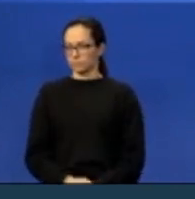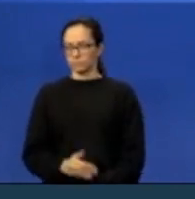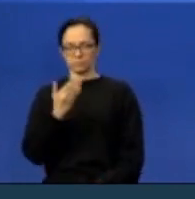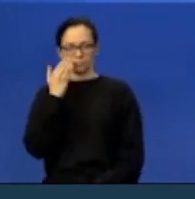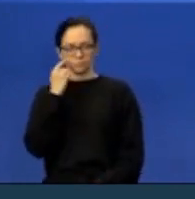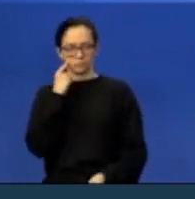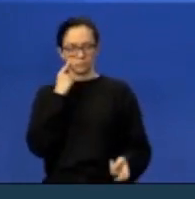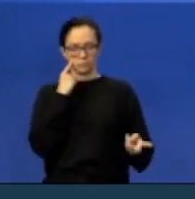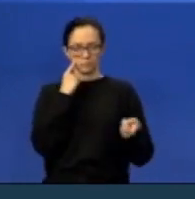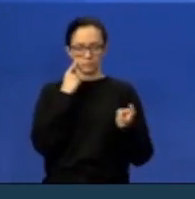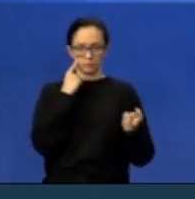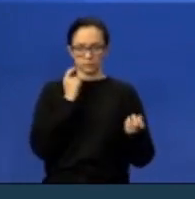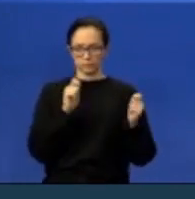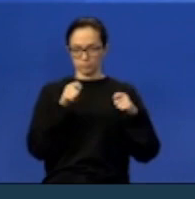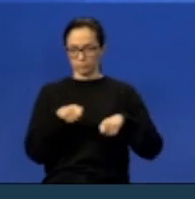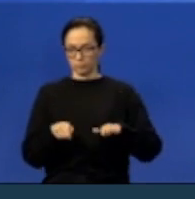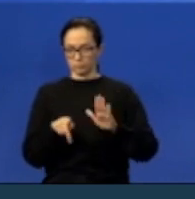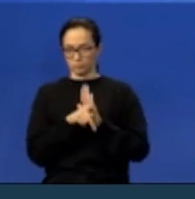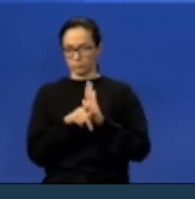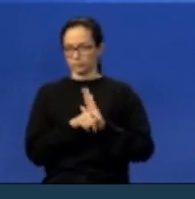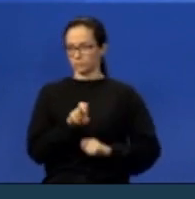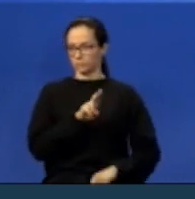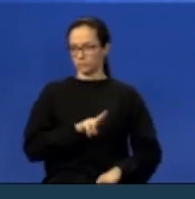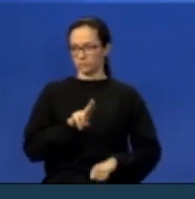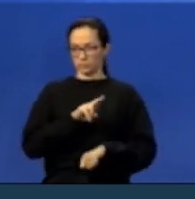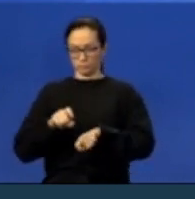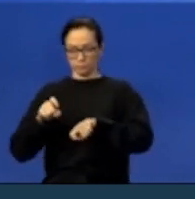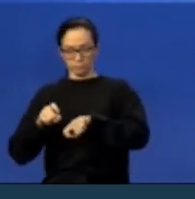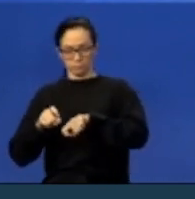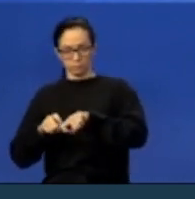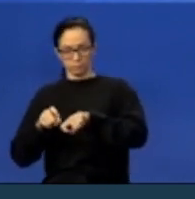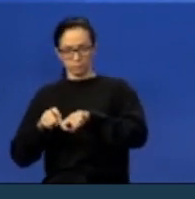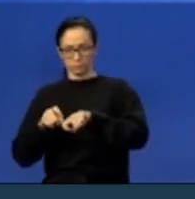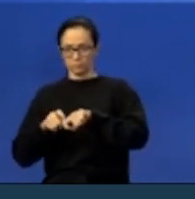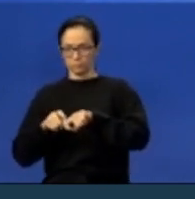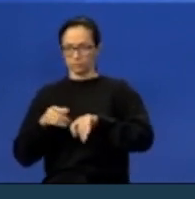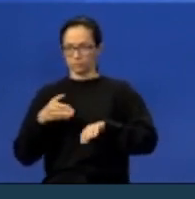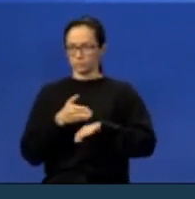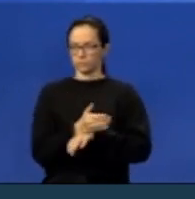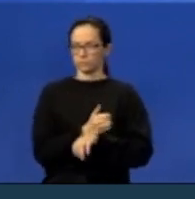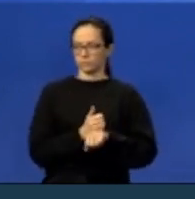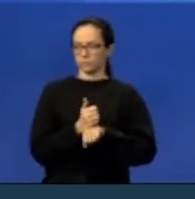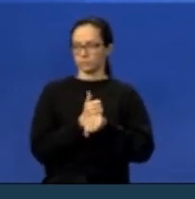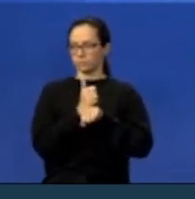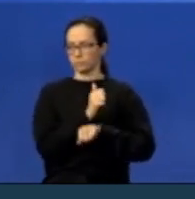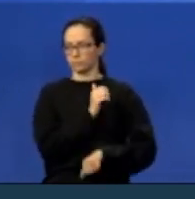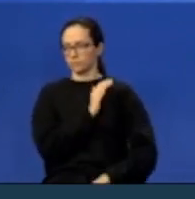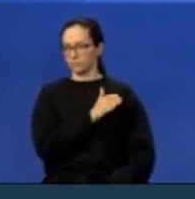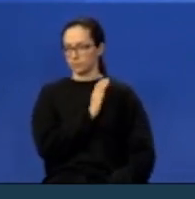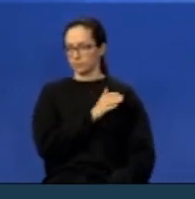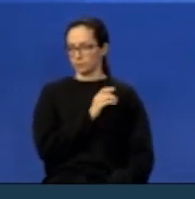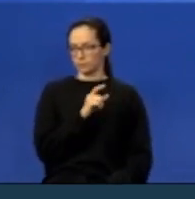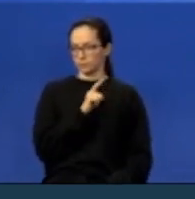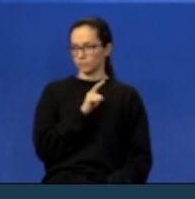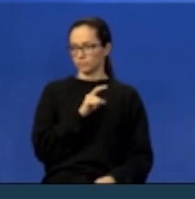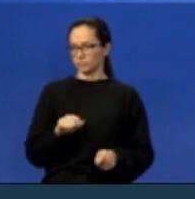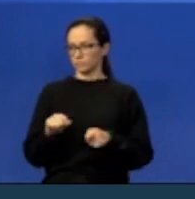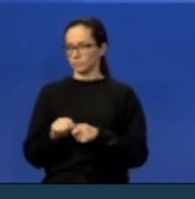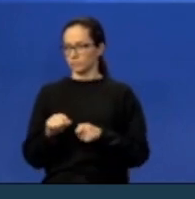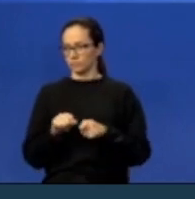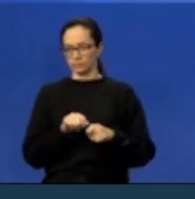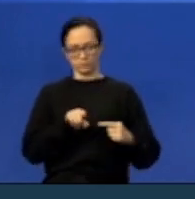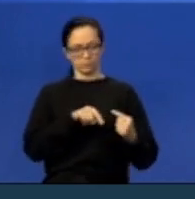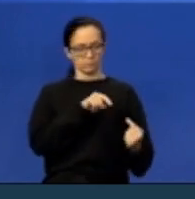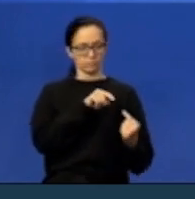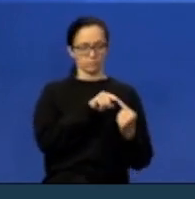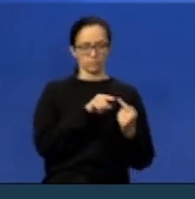um exame da área da medicina, né, com especialidade na cardiologia, em que tem a